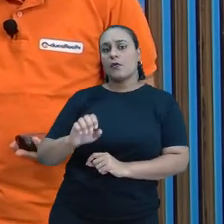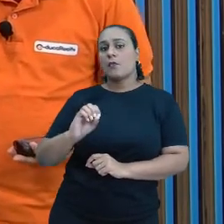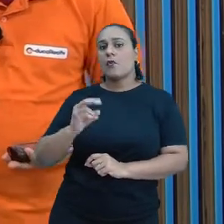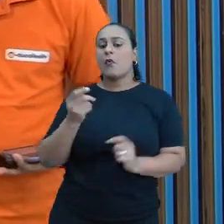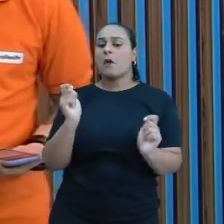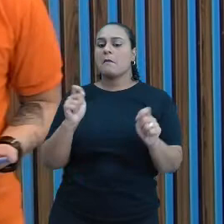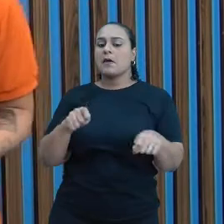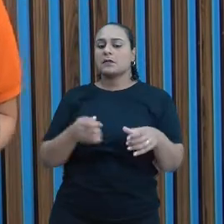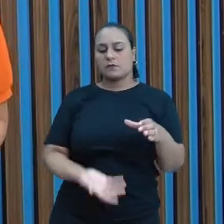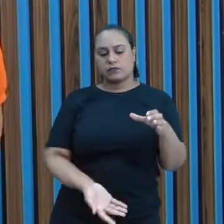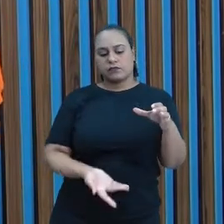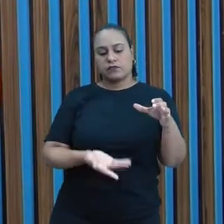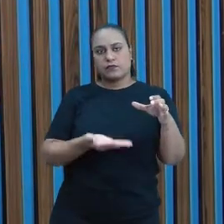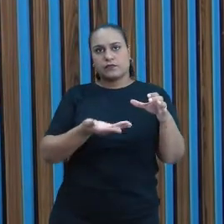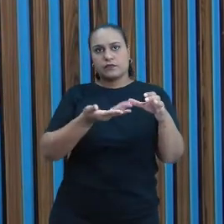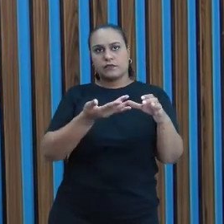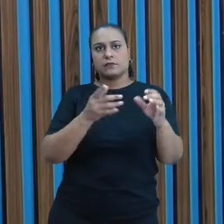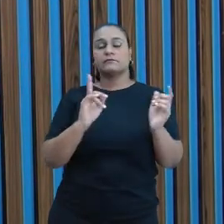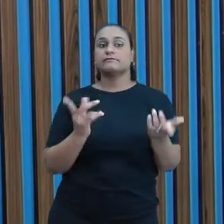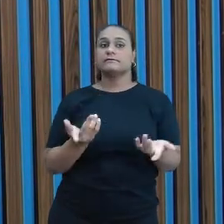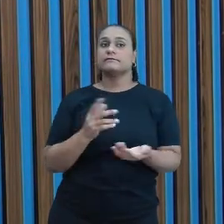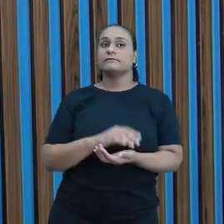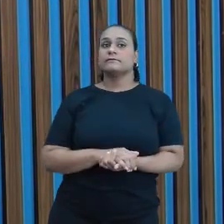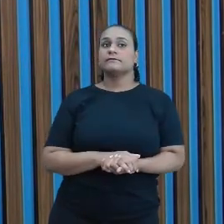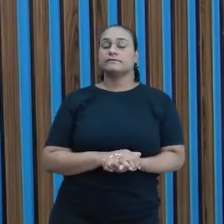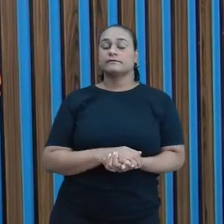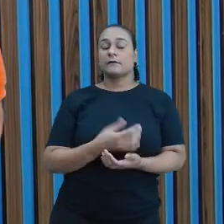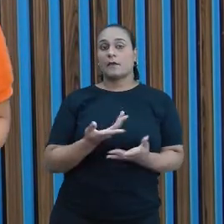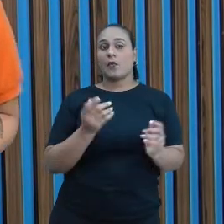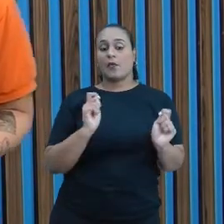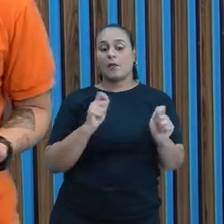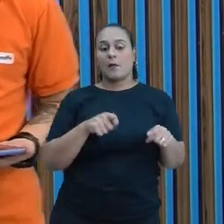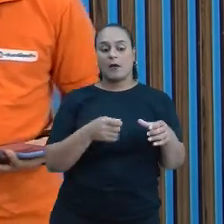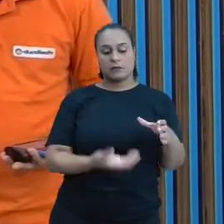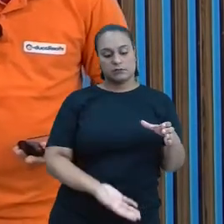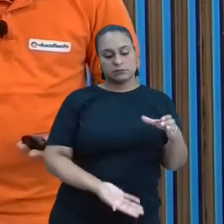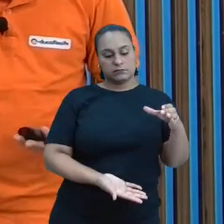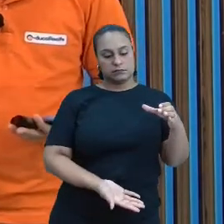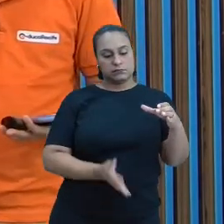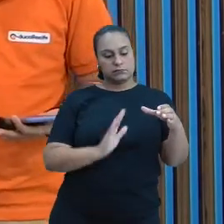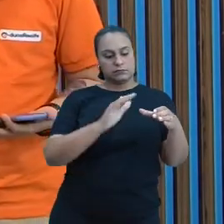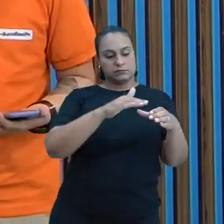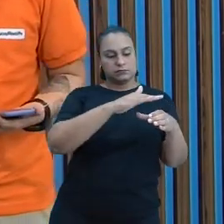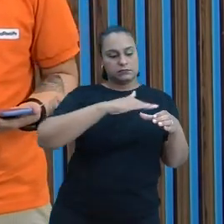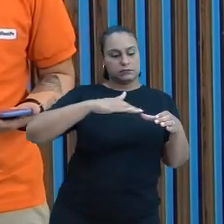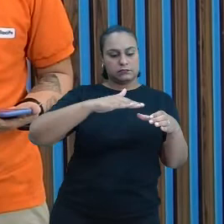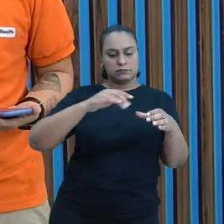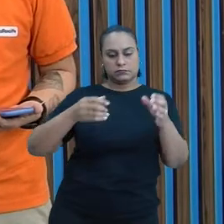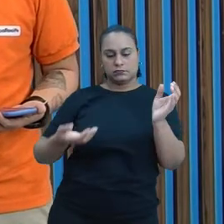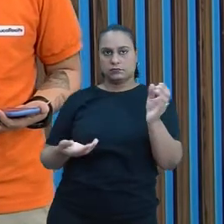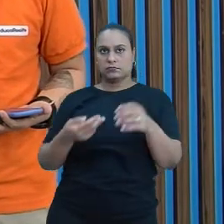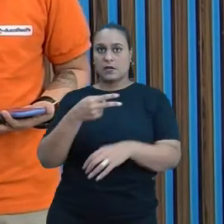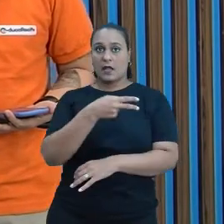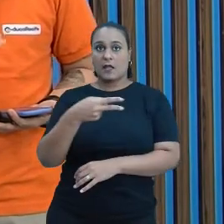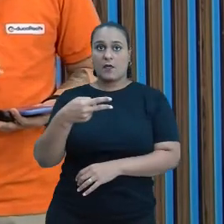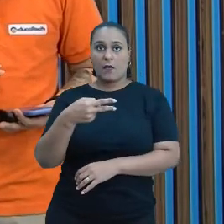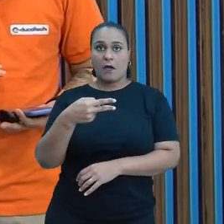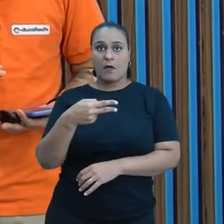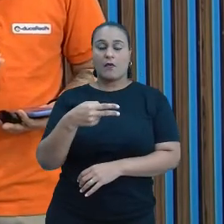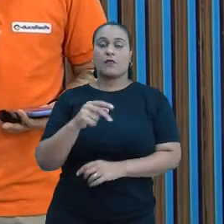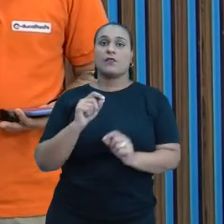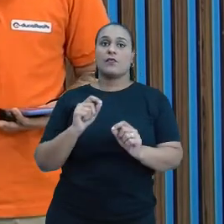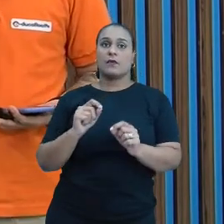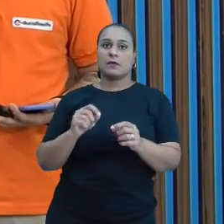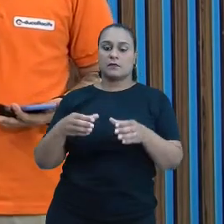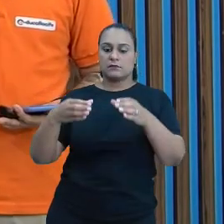cilindro? Eu estou dizendo que o volume é igual, ou seja, esse formato aqui é aquele formato que eu estou dizendo que ele coincide, tanto